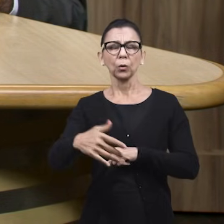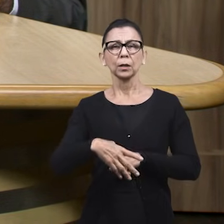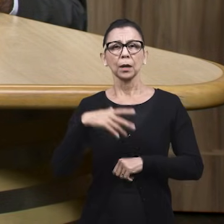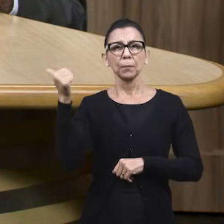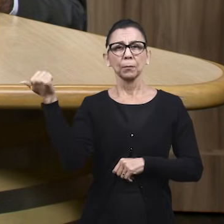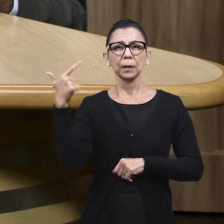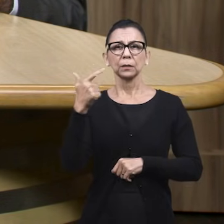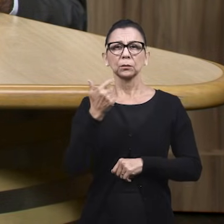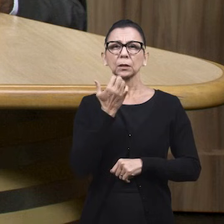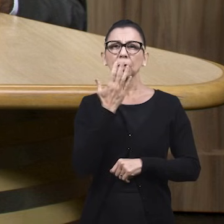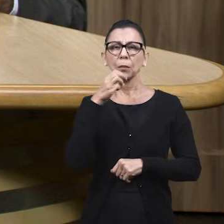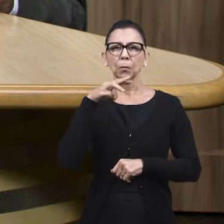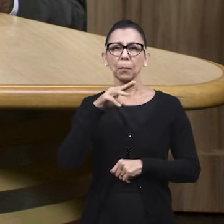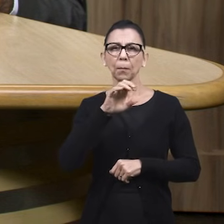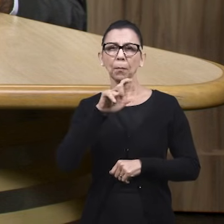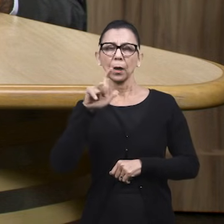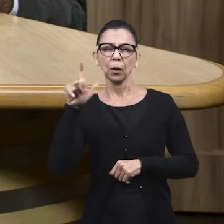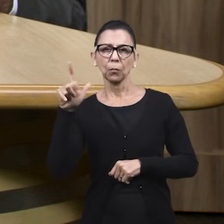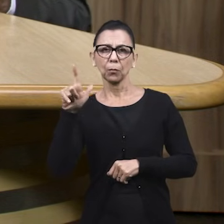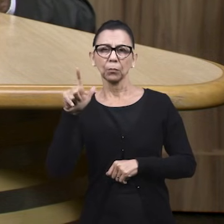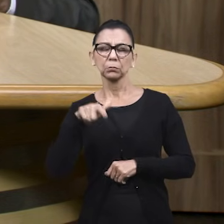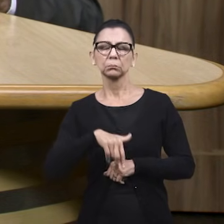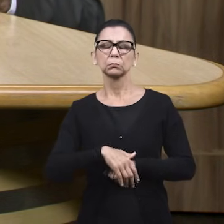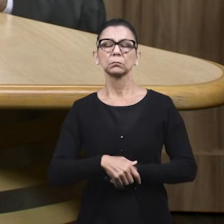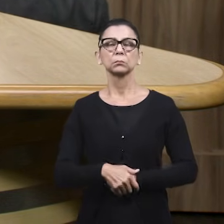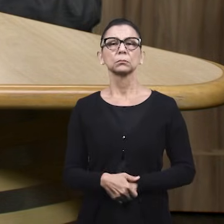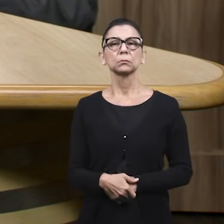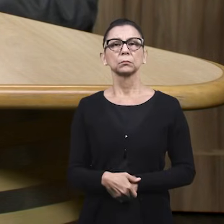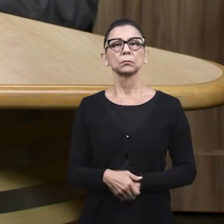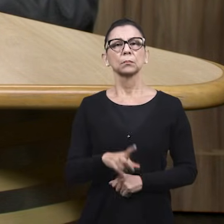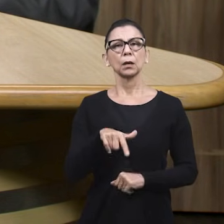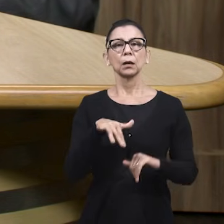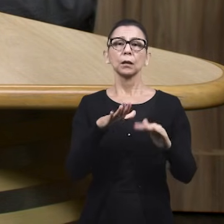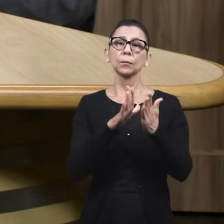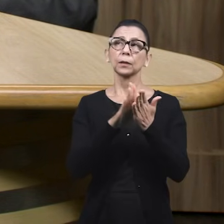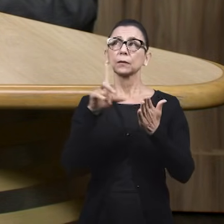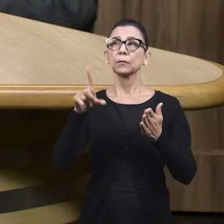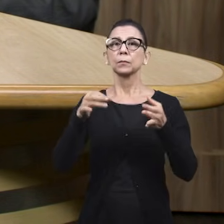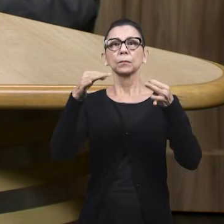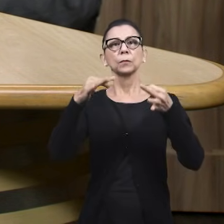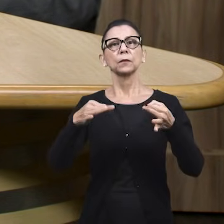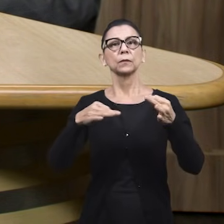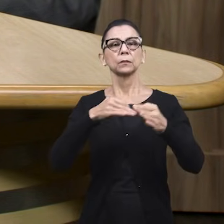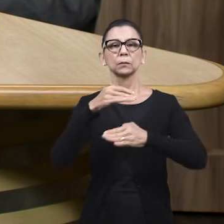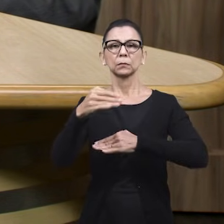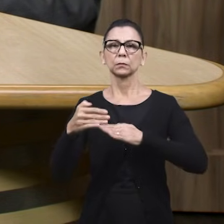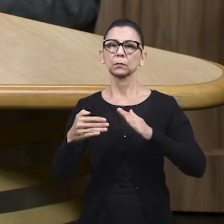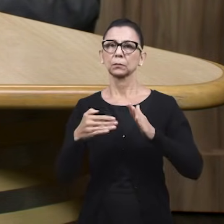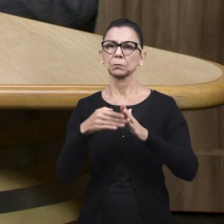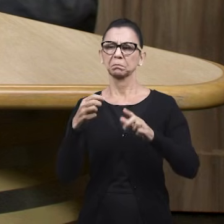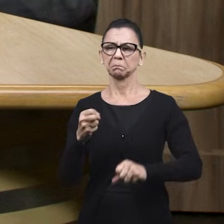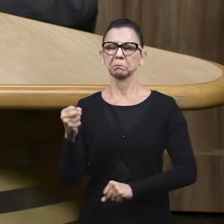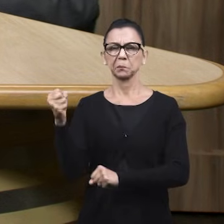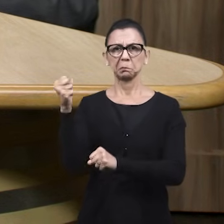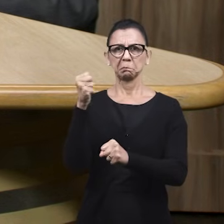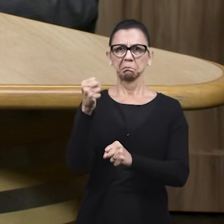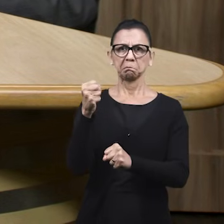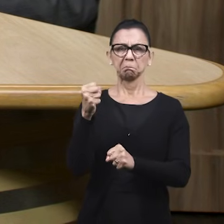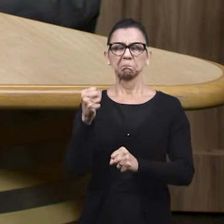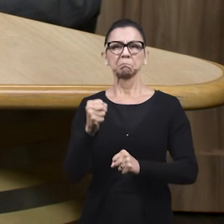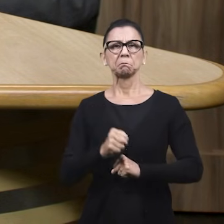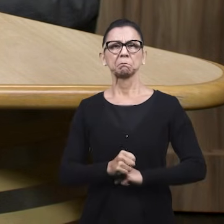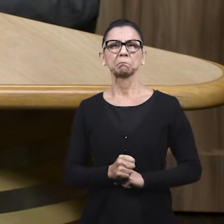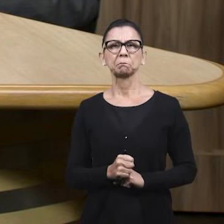mais doces do que o mel e o licor dos favos. Essa é a palavra de Deus, perfeita em tudo,